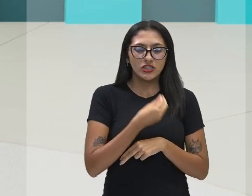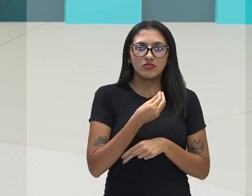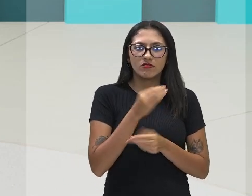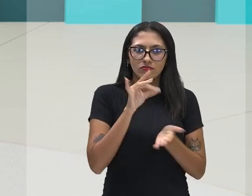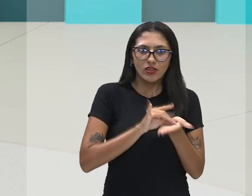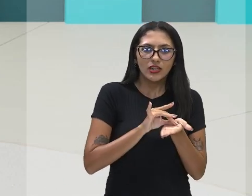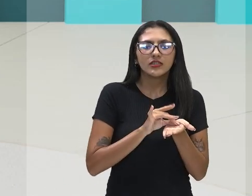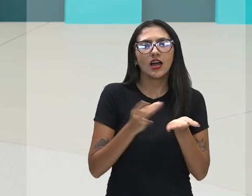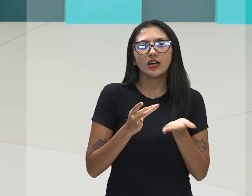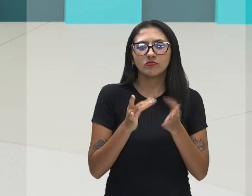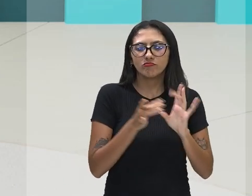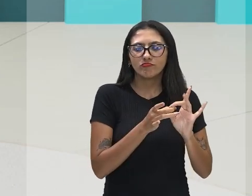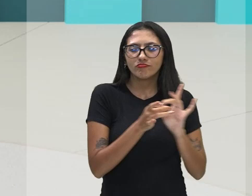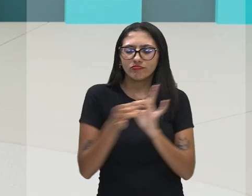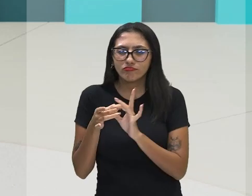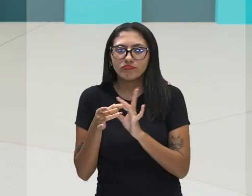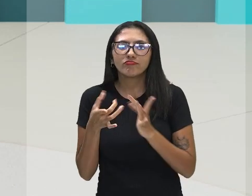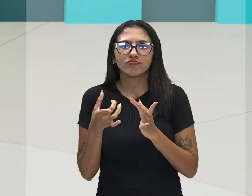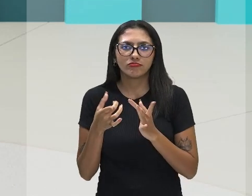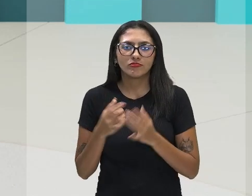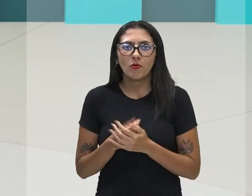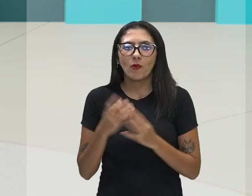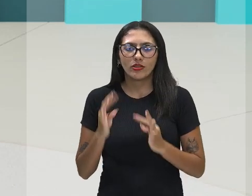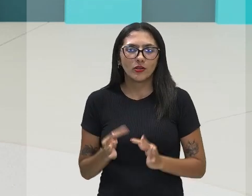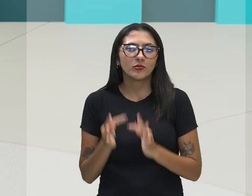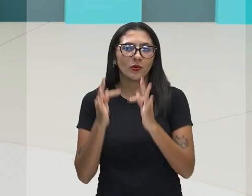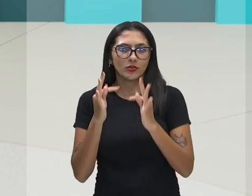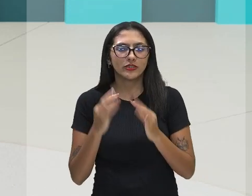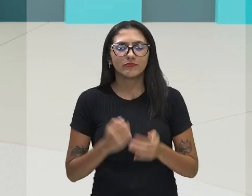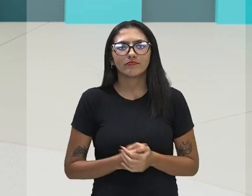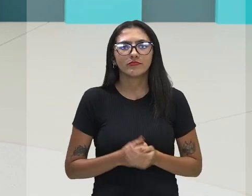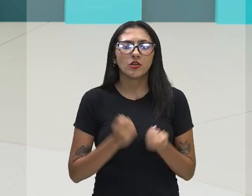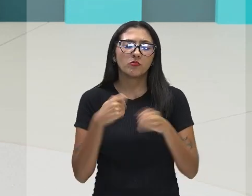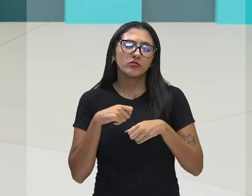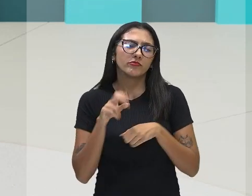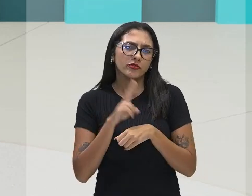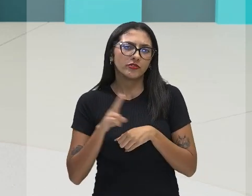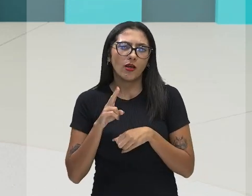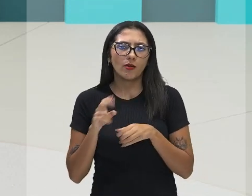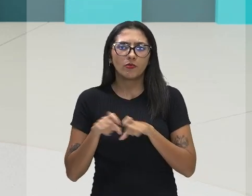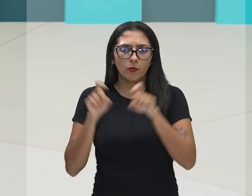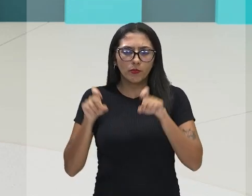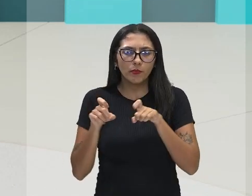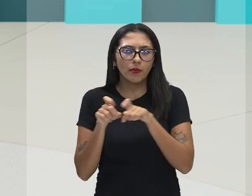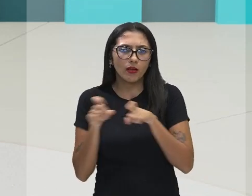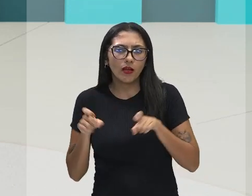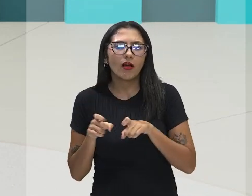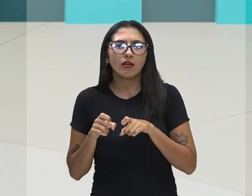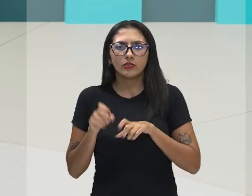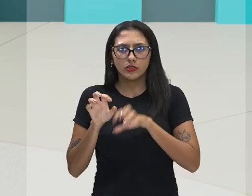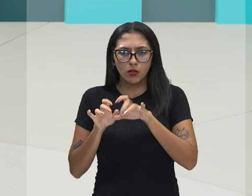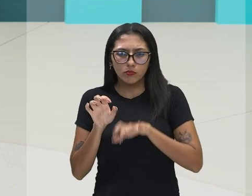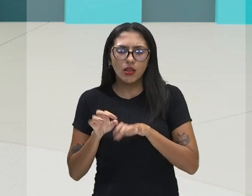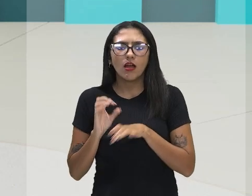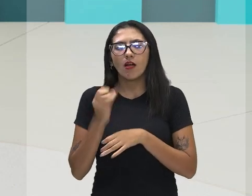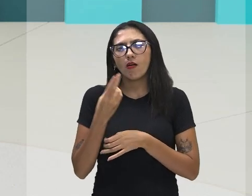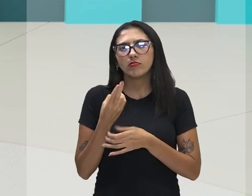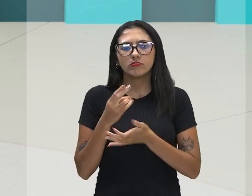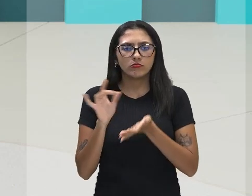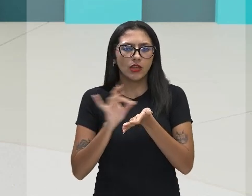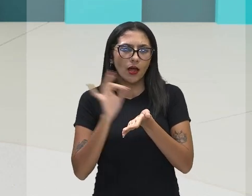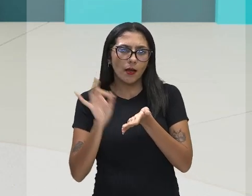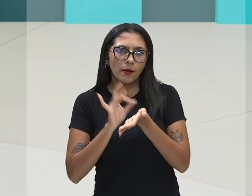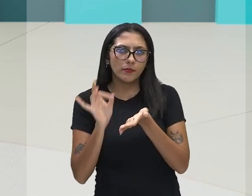ambiente virtual. Ele pode ser jogado em computadores pessoais ou equipamentos eletrônicos como tablets, telefones